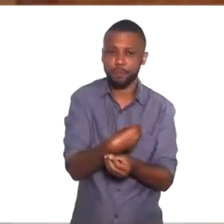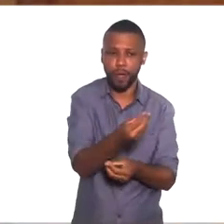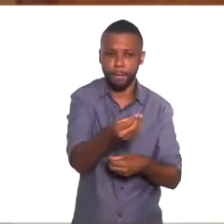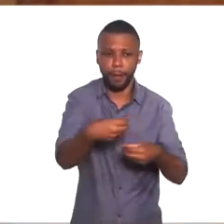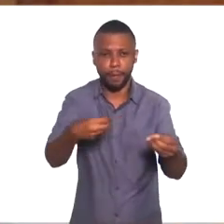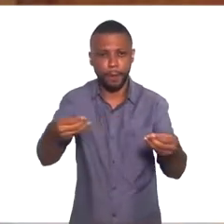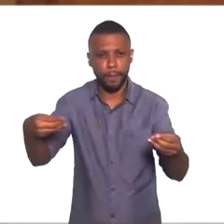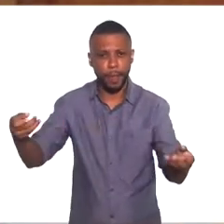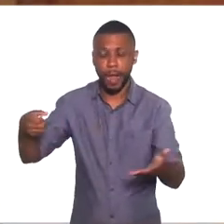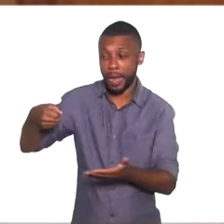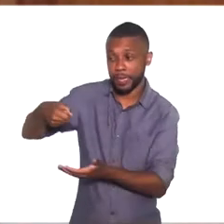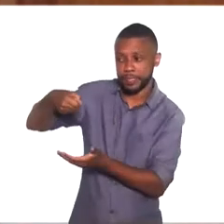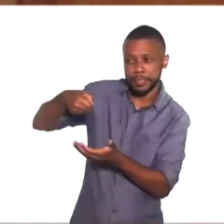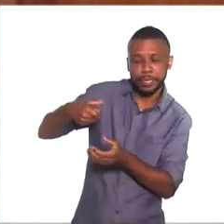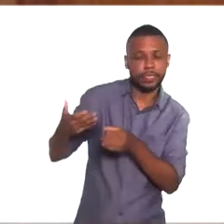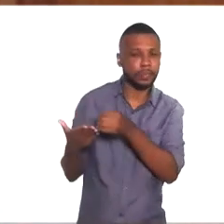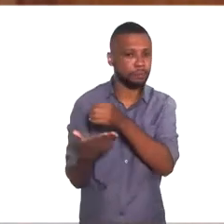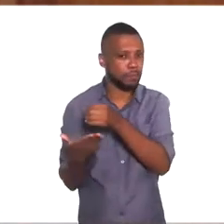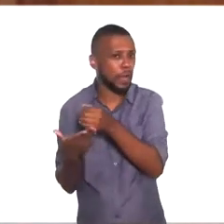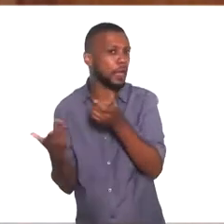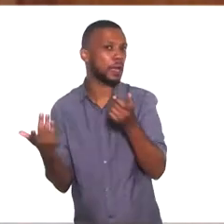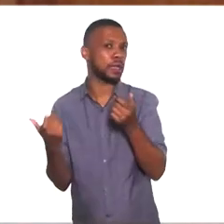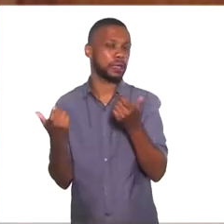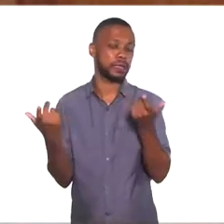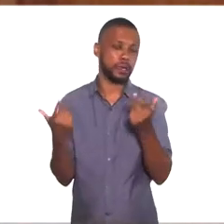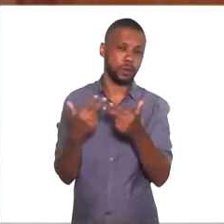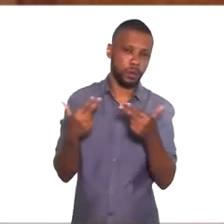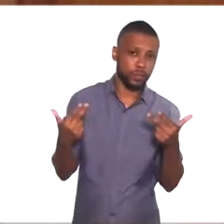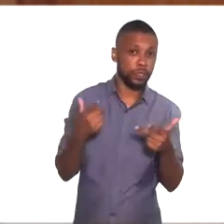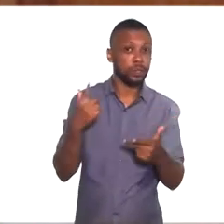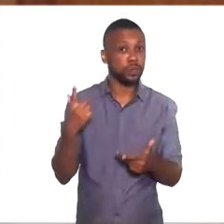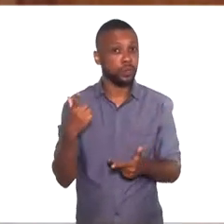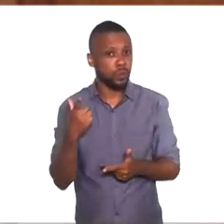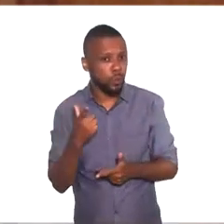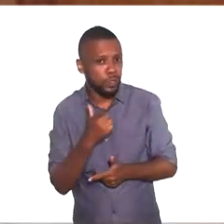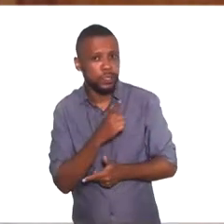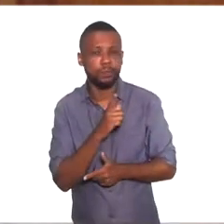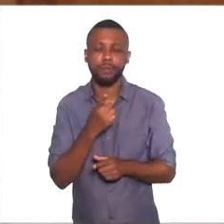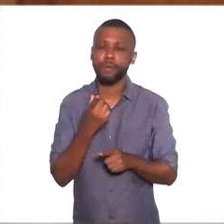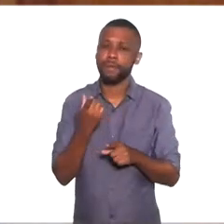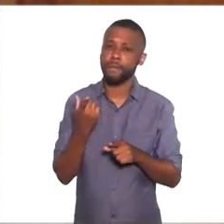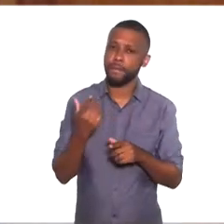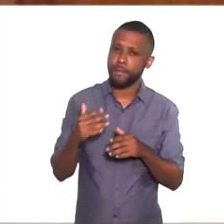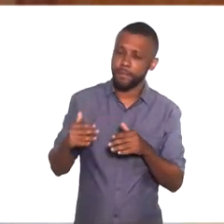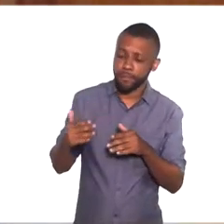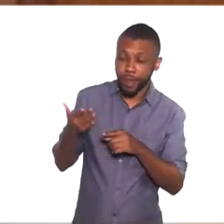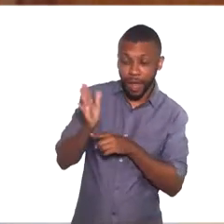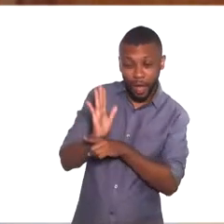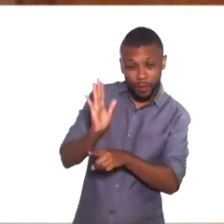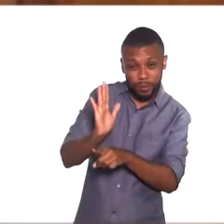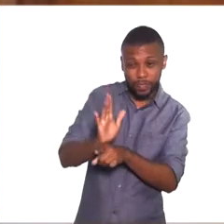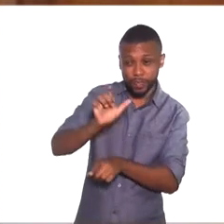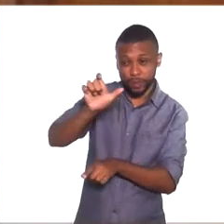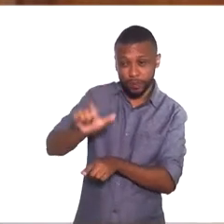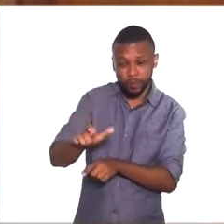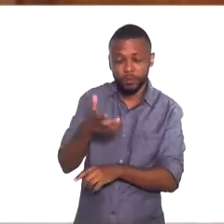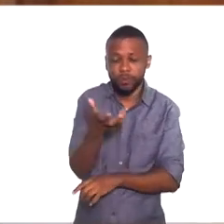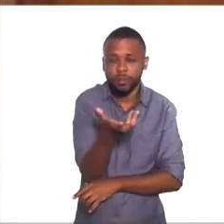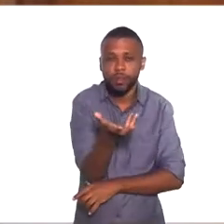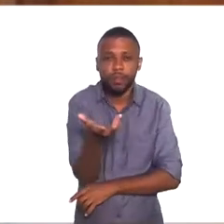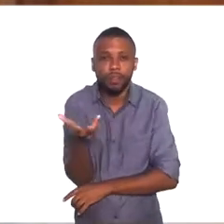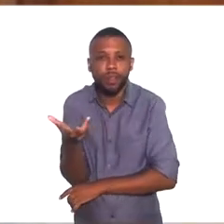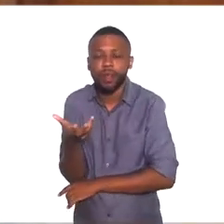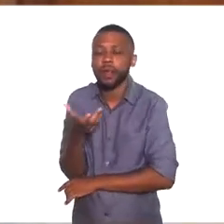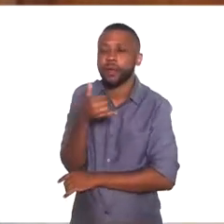todas as paróquias aí grupos etc então sempre ouvi o ano passado houve muito nesse aspecto lá de pessoa que tava na